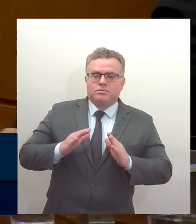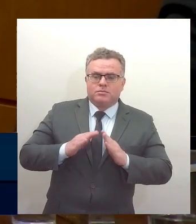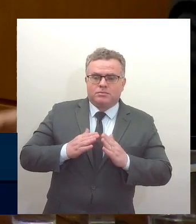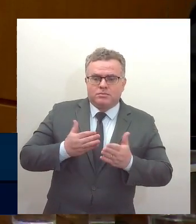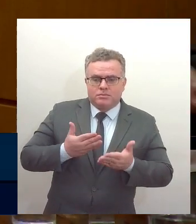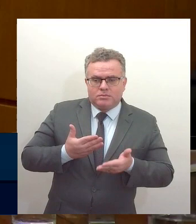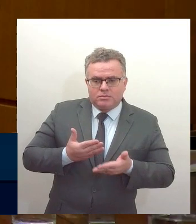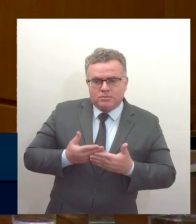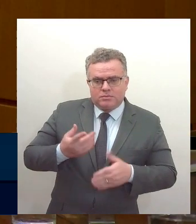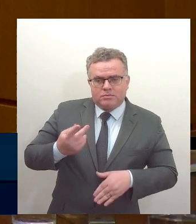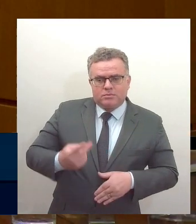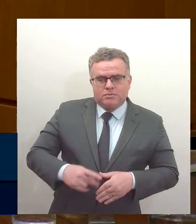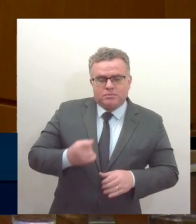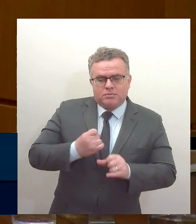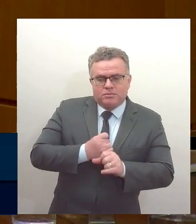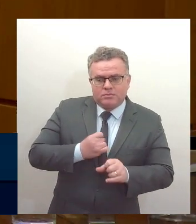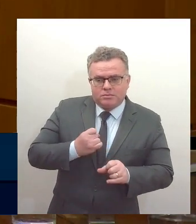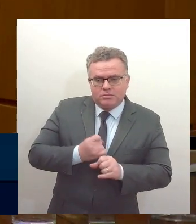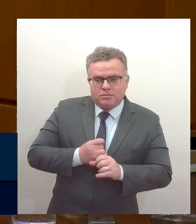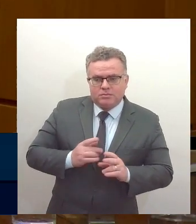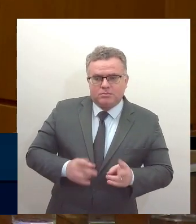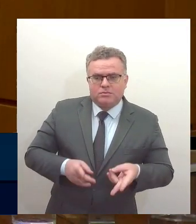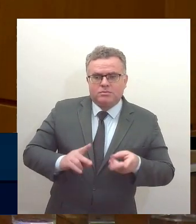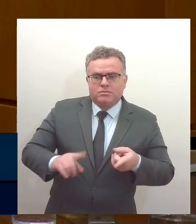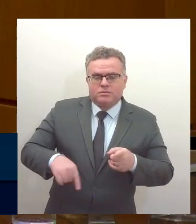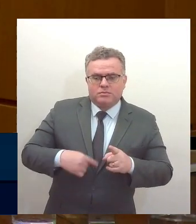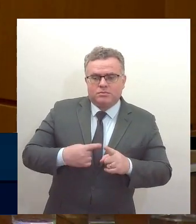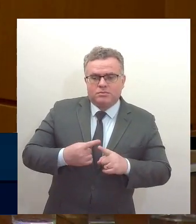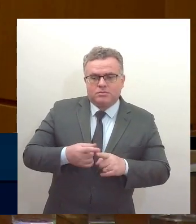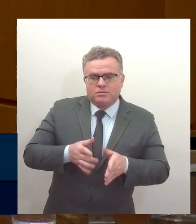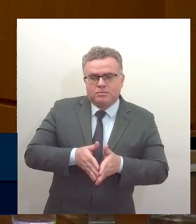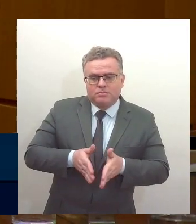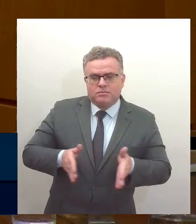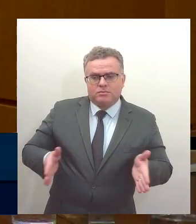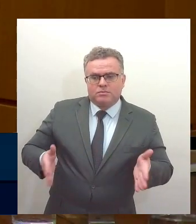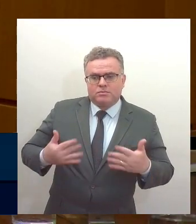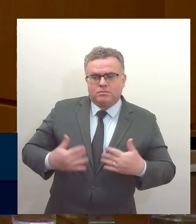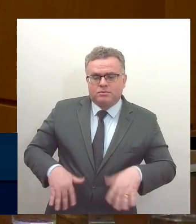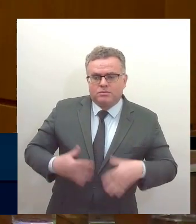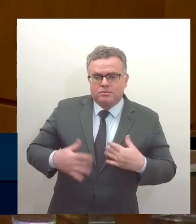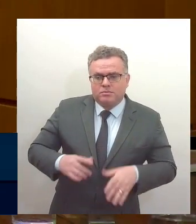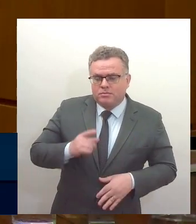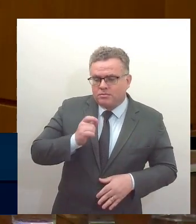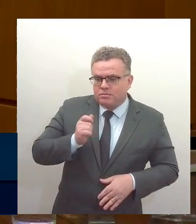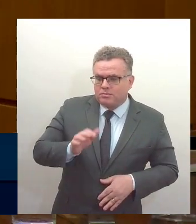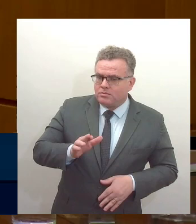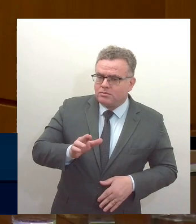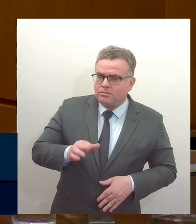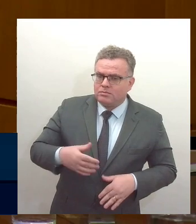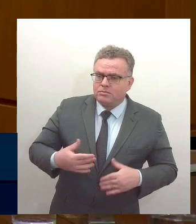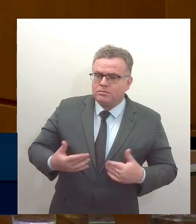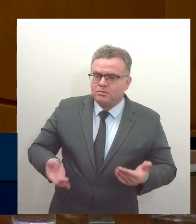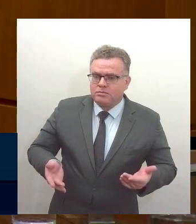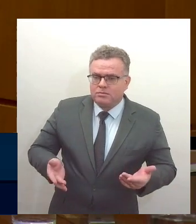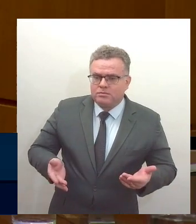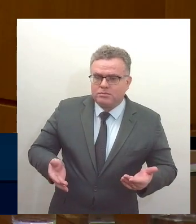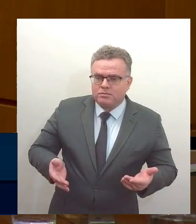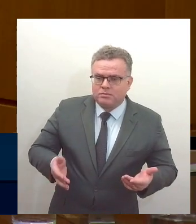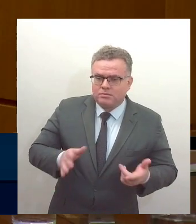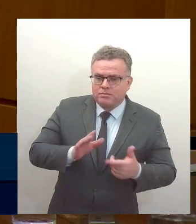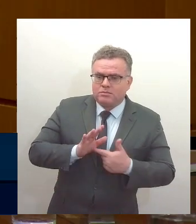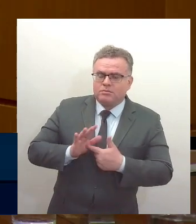ampliação e climatização. Com isso, eu parabenizo ao